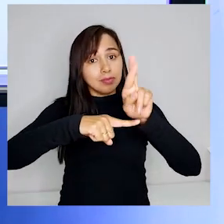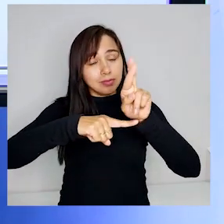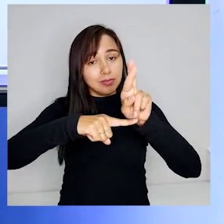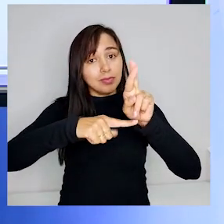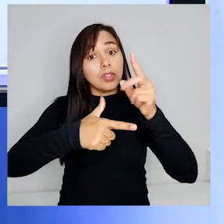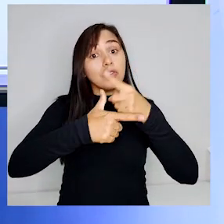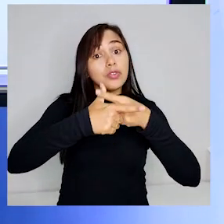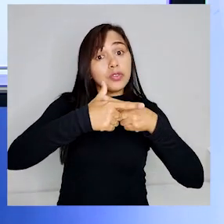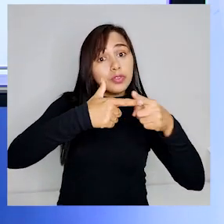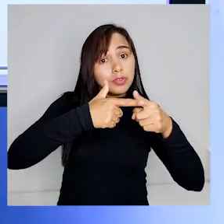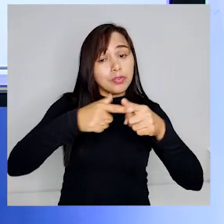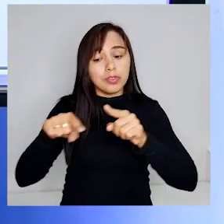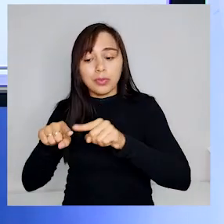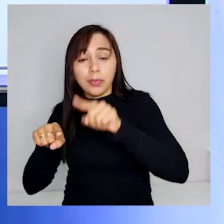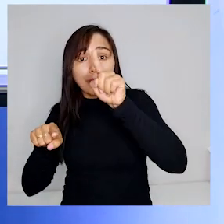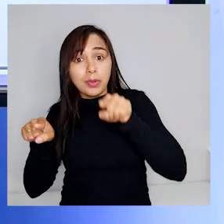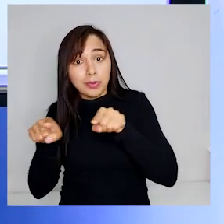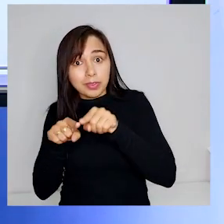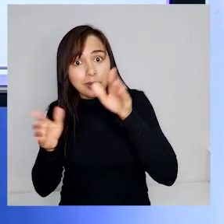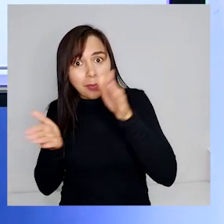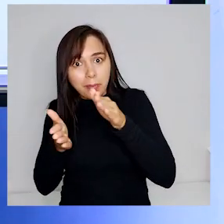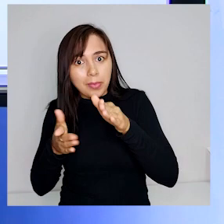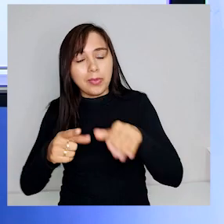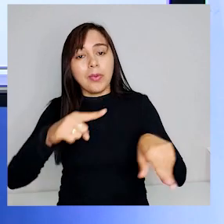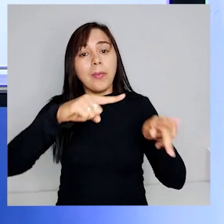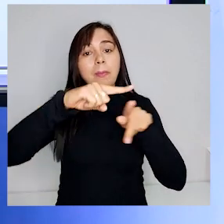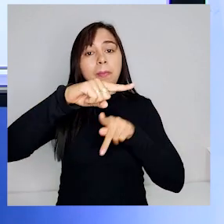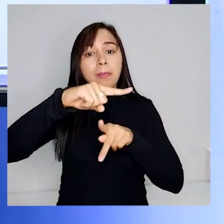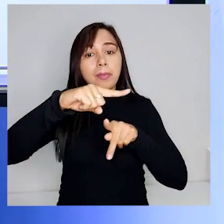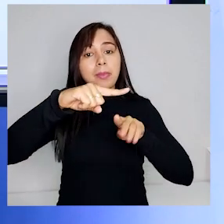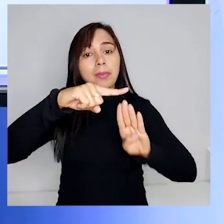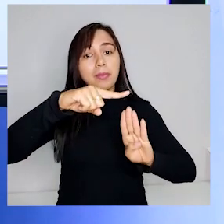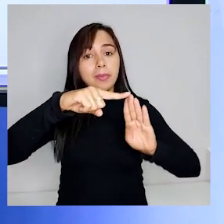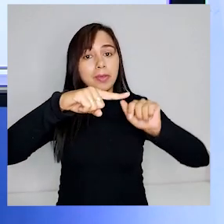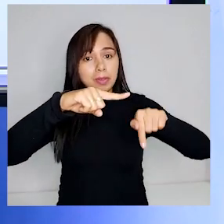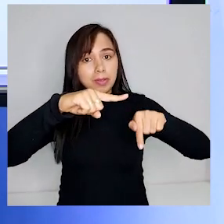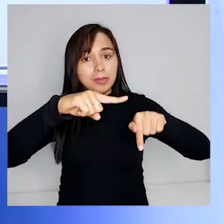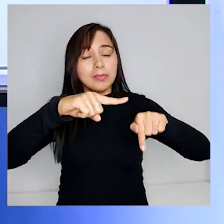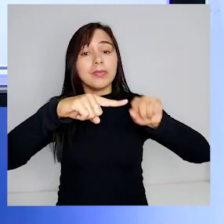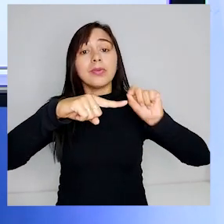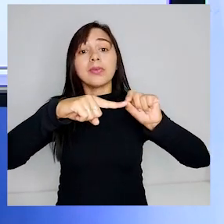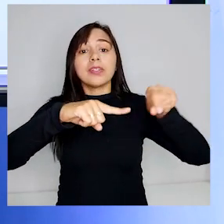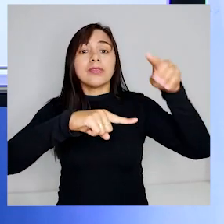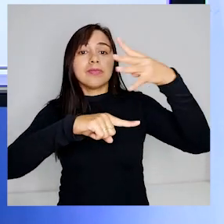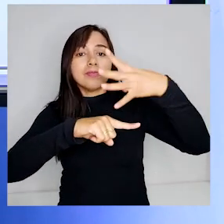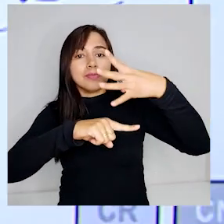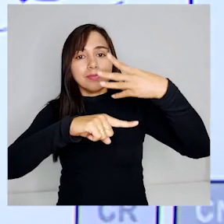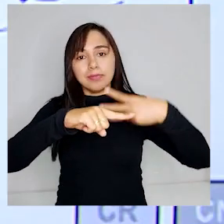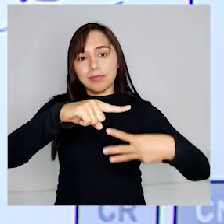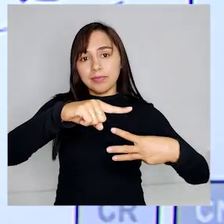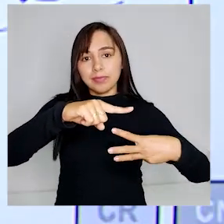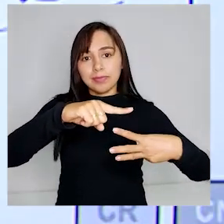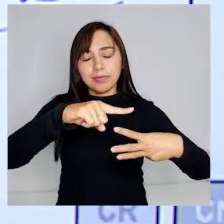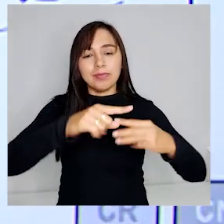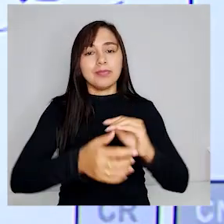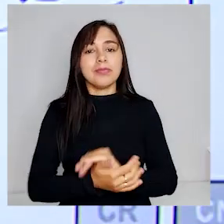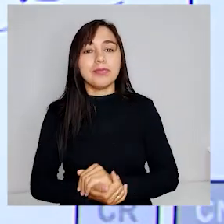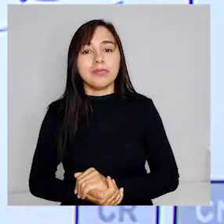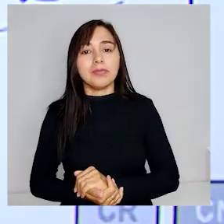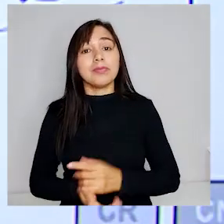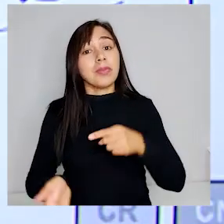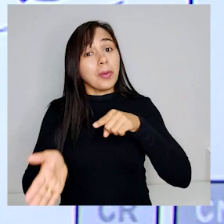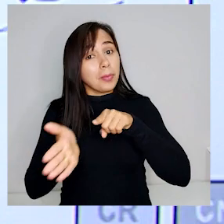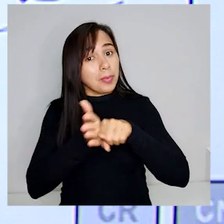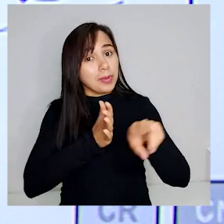pelo triângulo menor PBQ, vai ser de 4 sobre 3. Então, essa